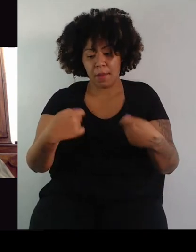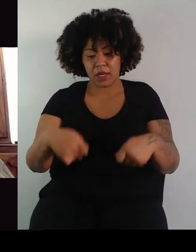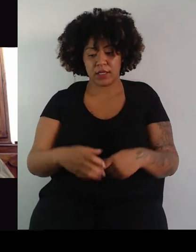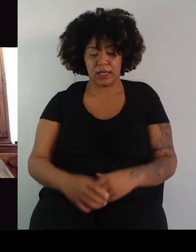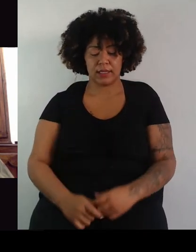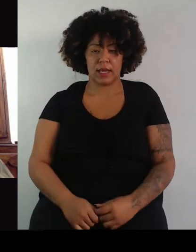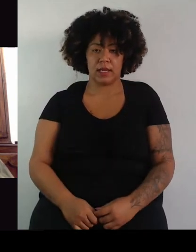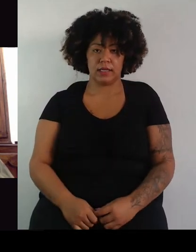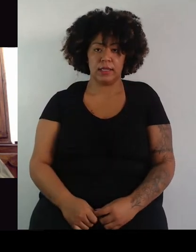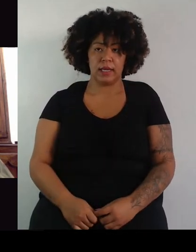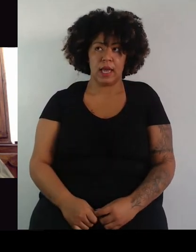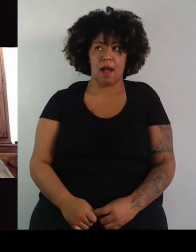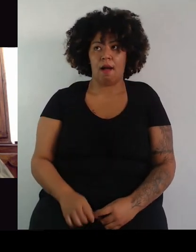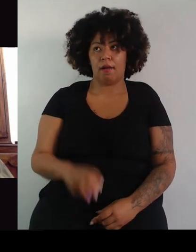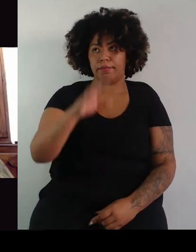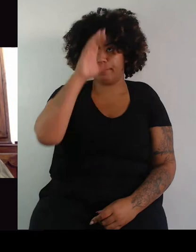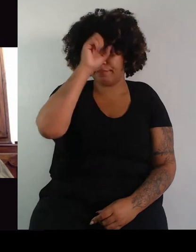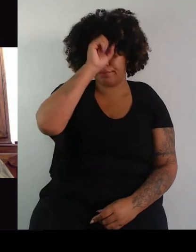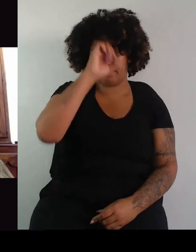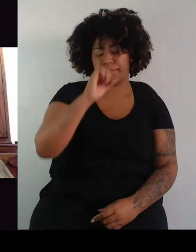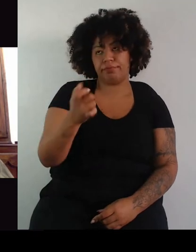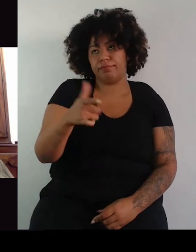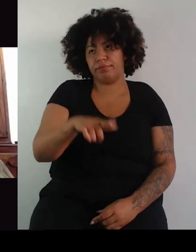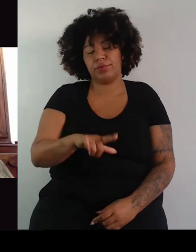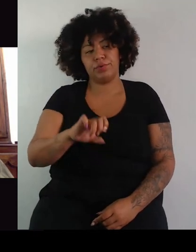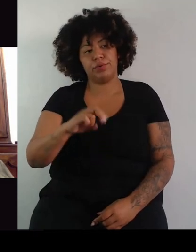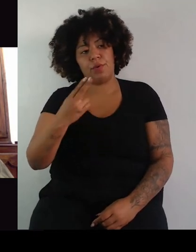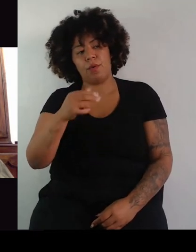desconstruir ou relativizar